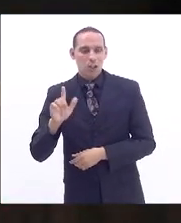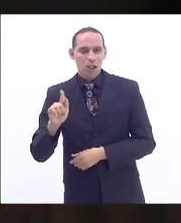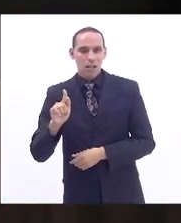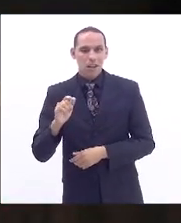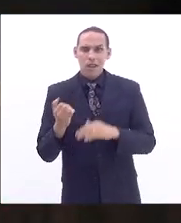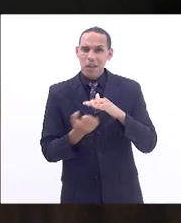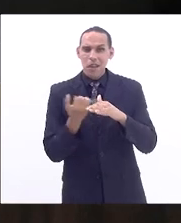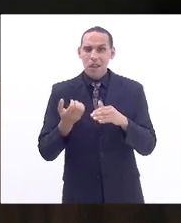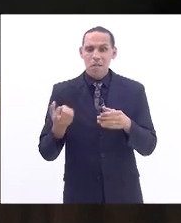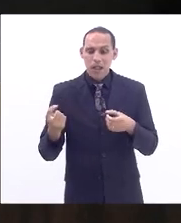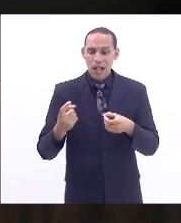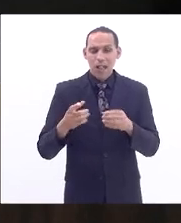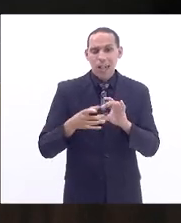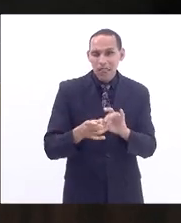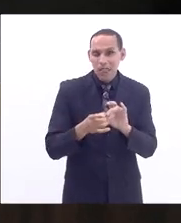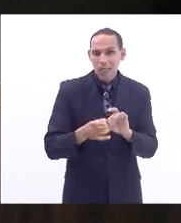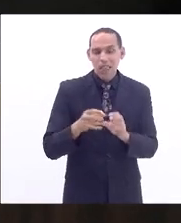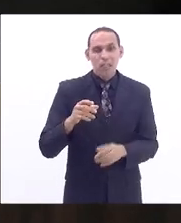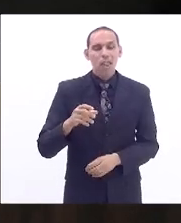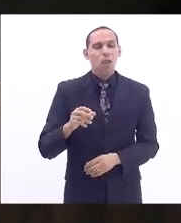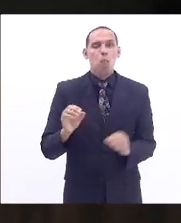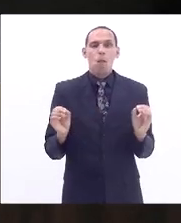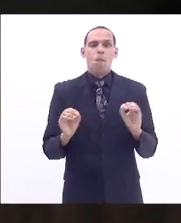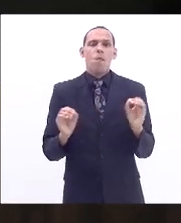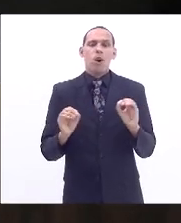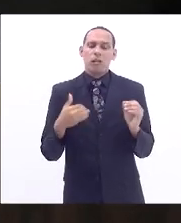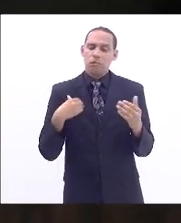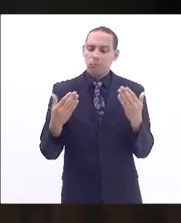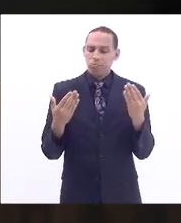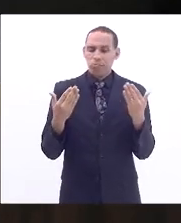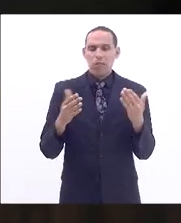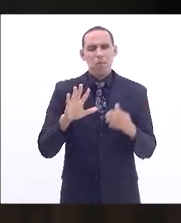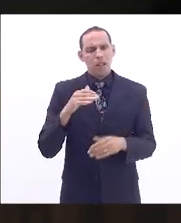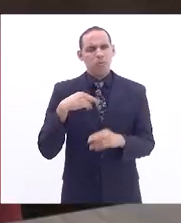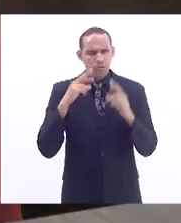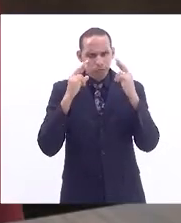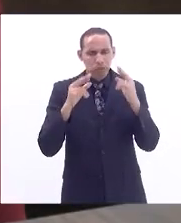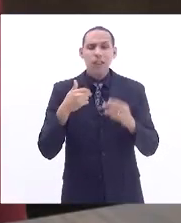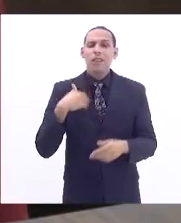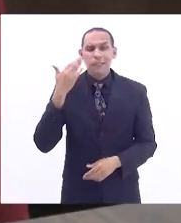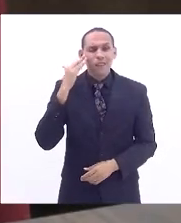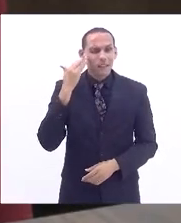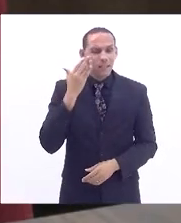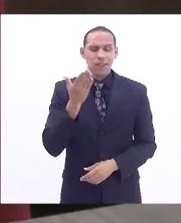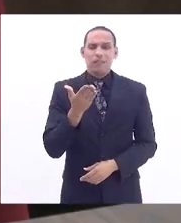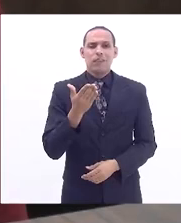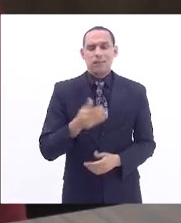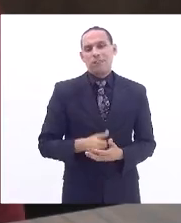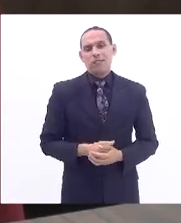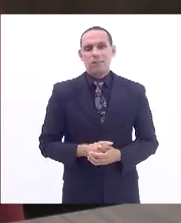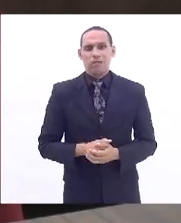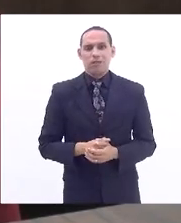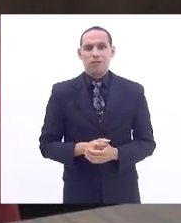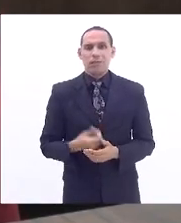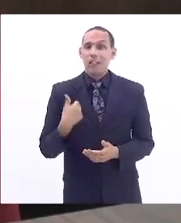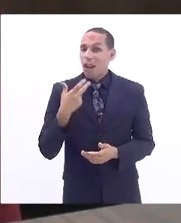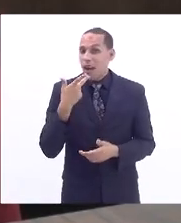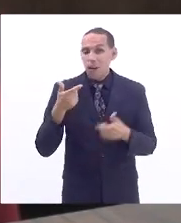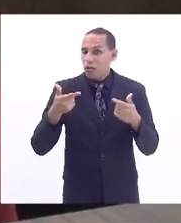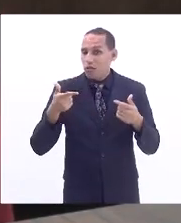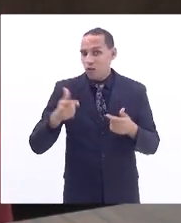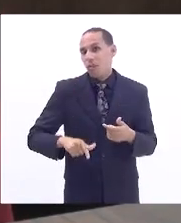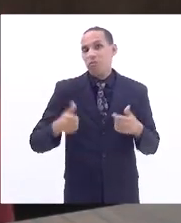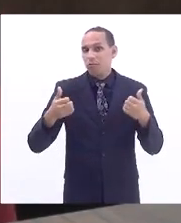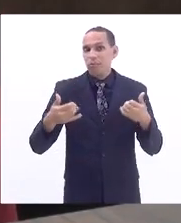depois fui nós aprovamos aqui eu tenho dúvida Não precisei mais eu não sei mas eu compreendo eu volto a dizer